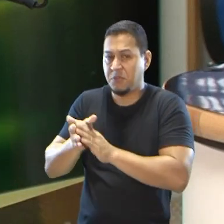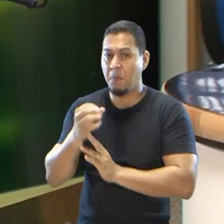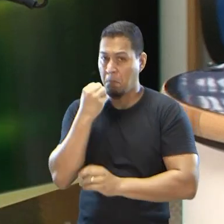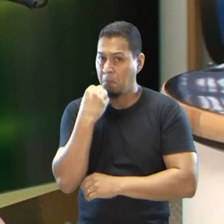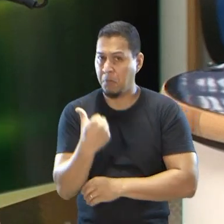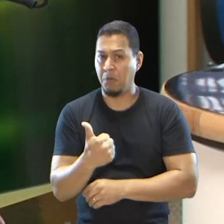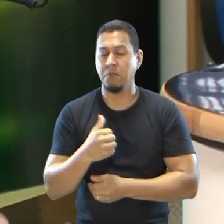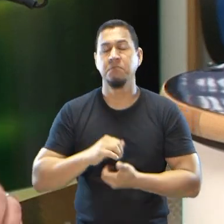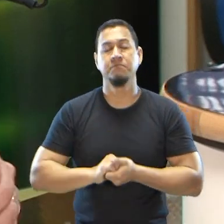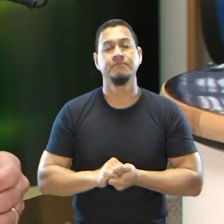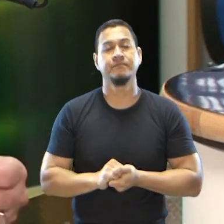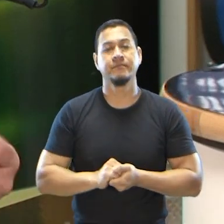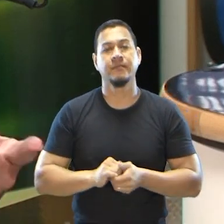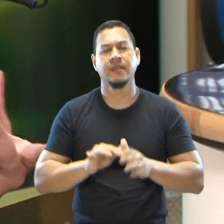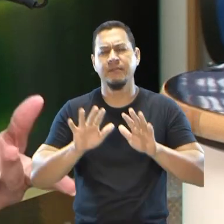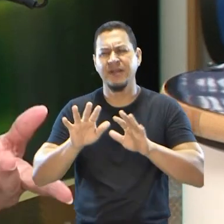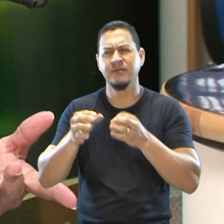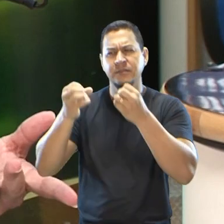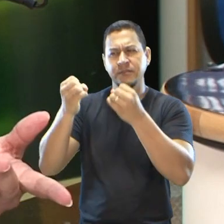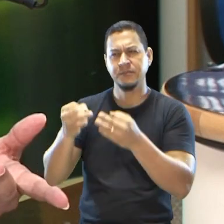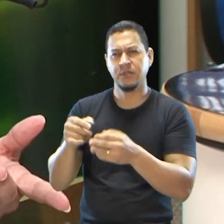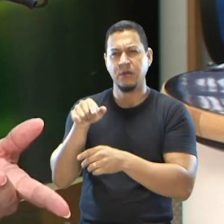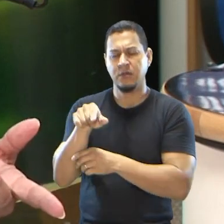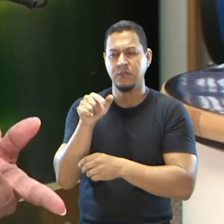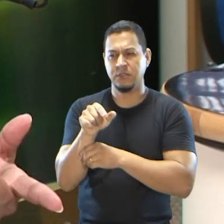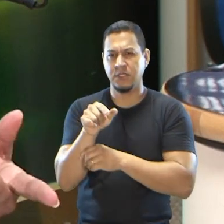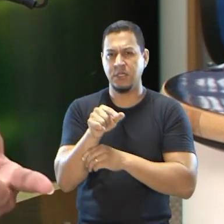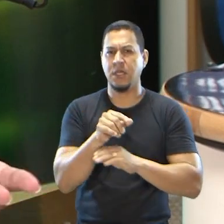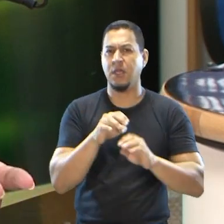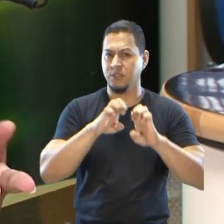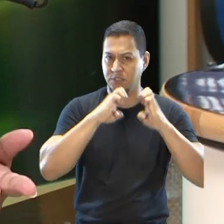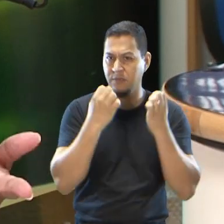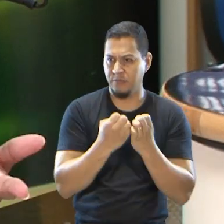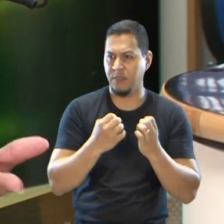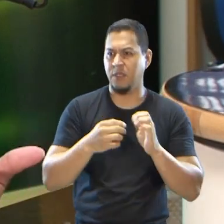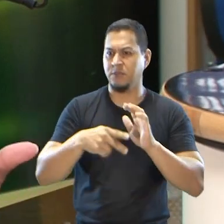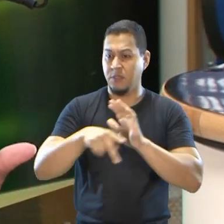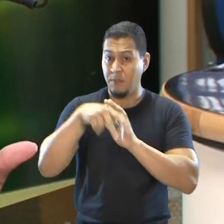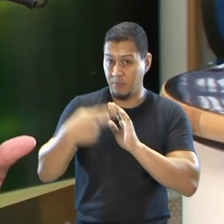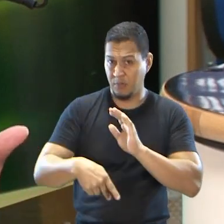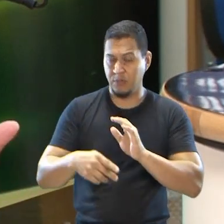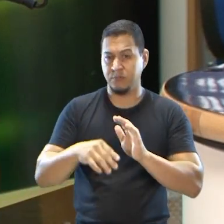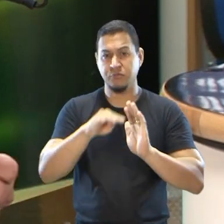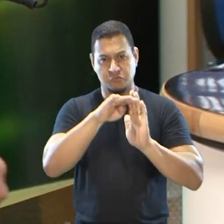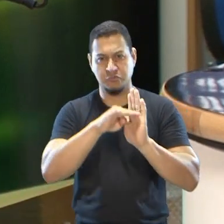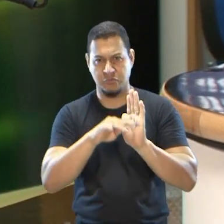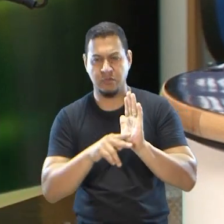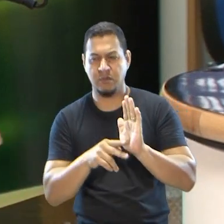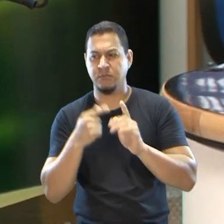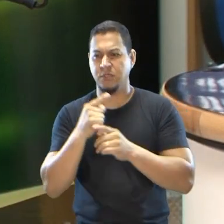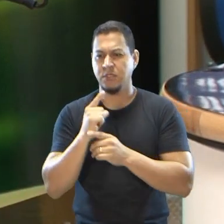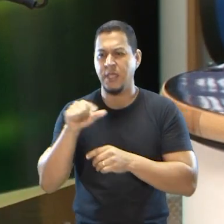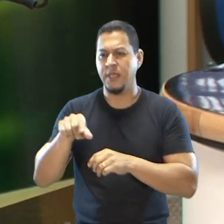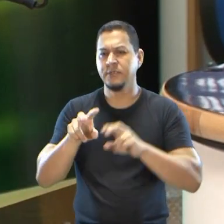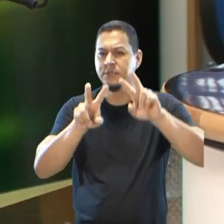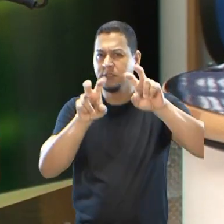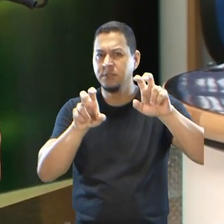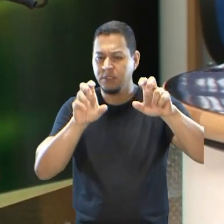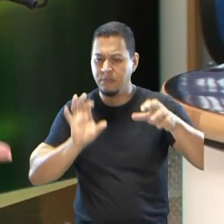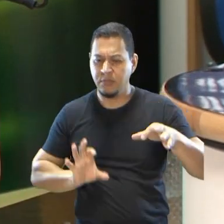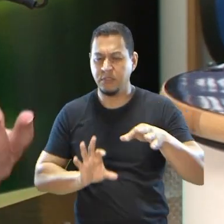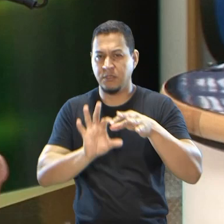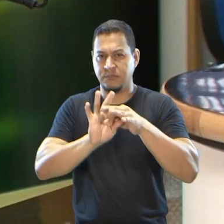orientações. Muito bom. Você falou que a jornada é uma ação do programa. Sim. E esses temas